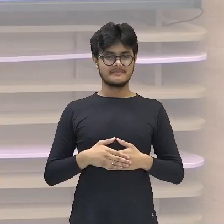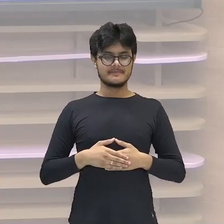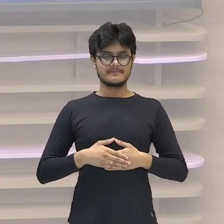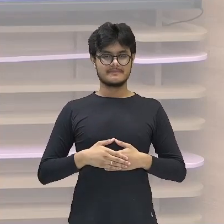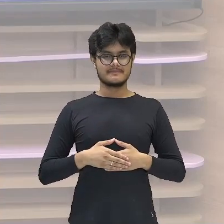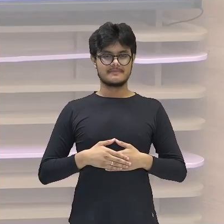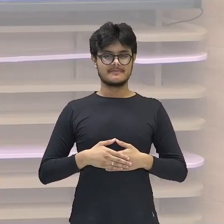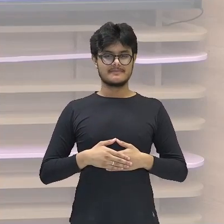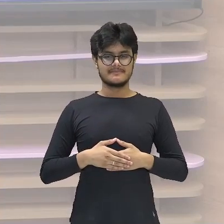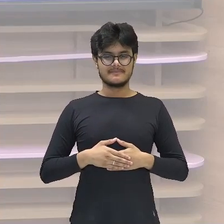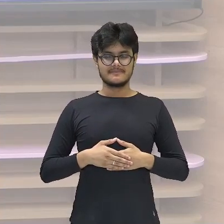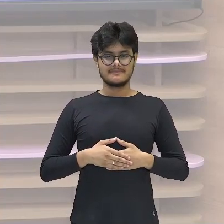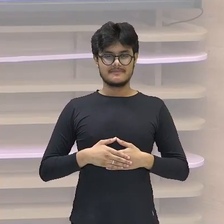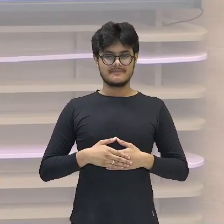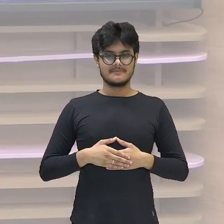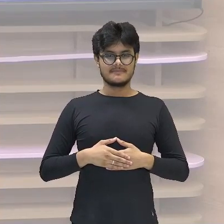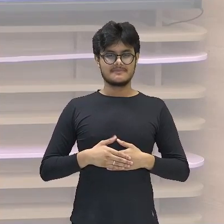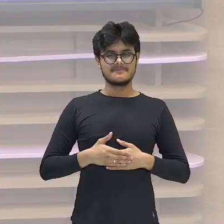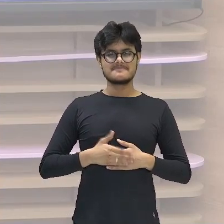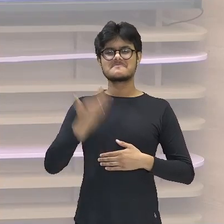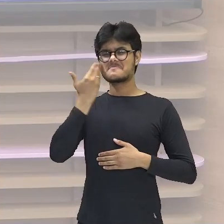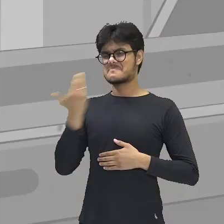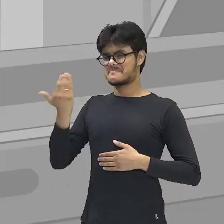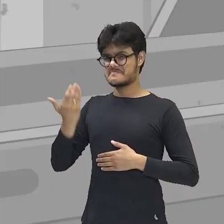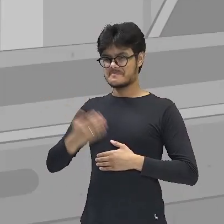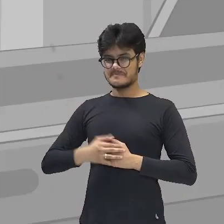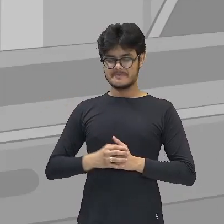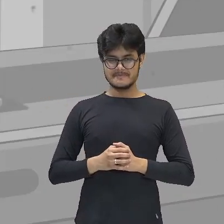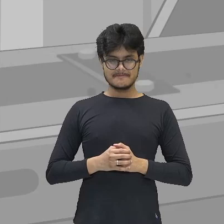olhada nessa cena para entender um pouco mais.